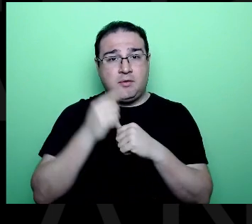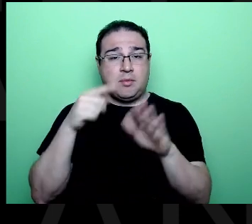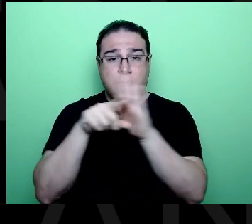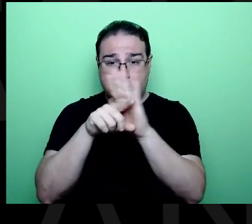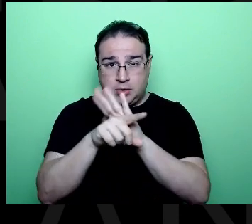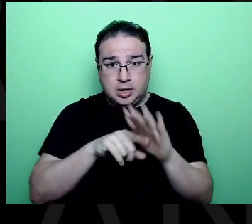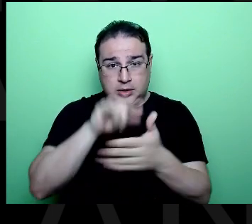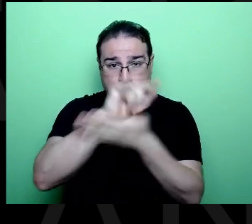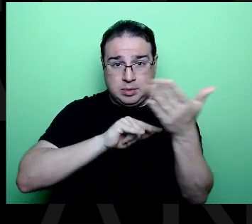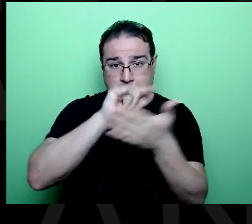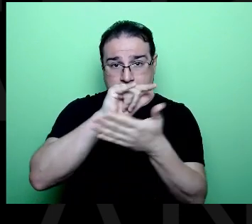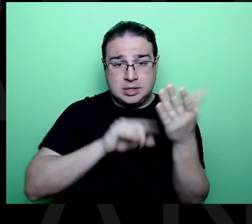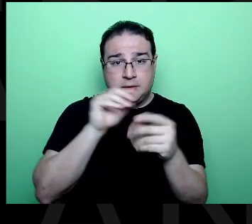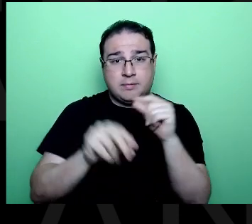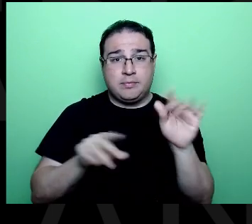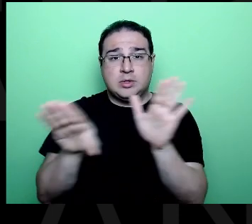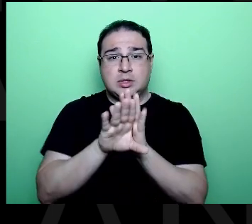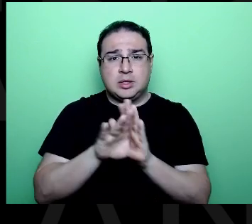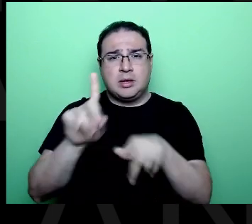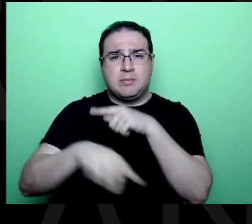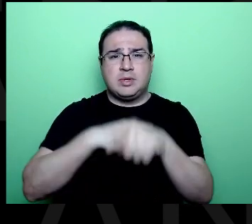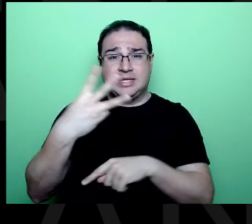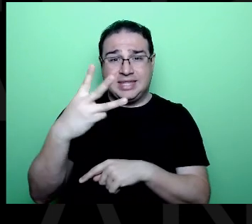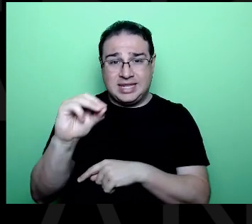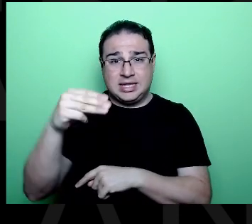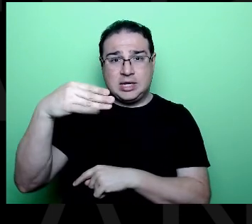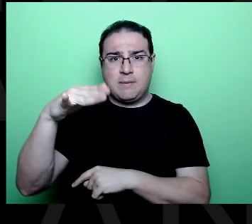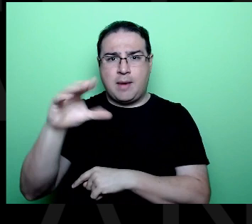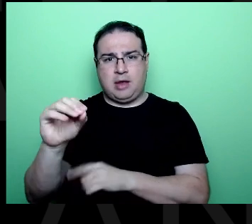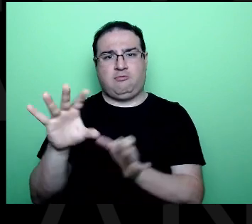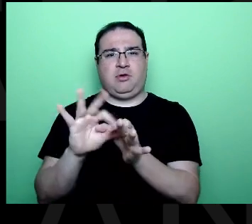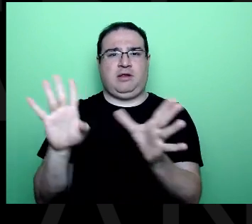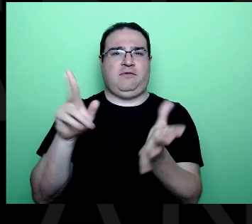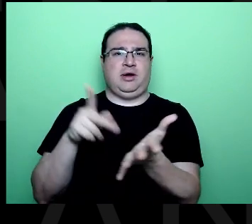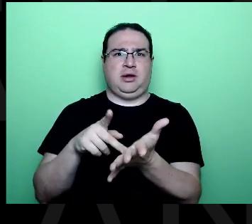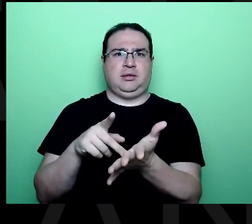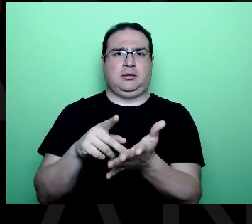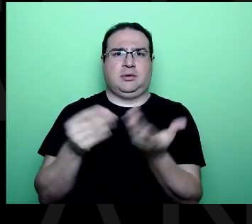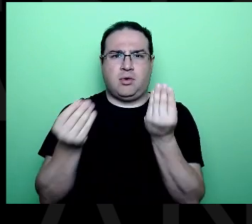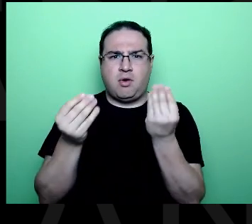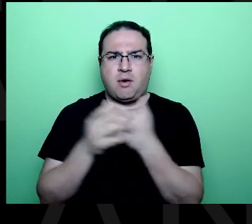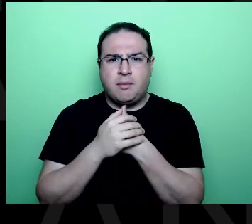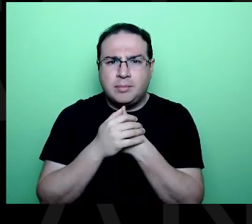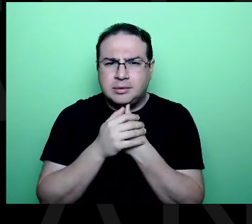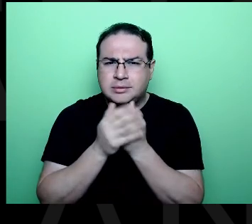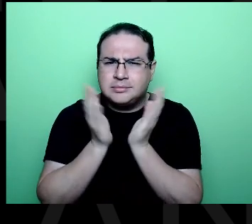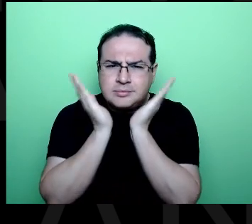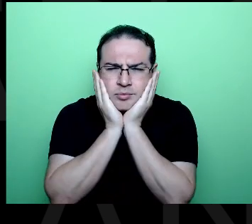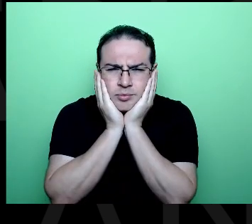né? Aí vou atrás da documentação, tô lá para 30 de maio que ele foi